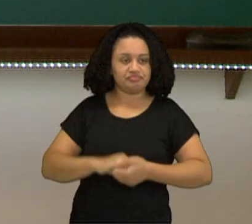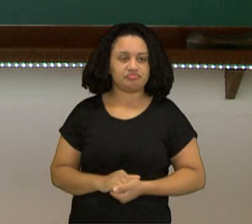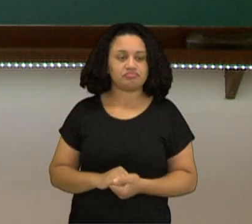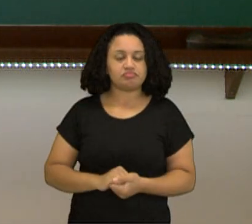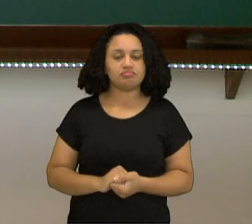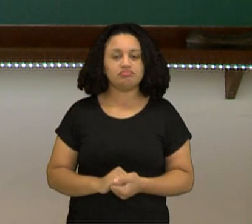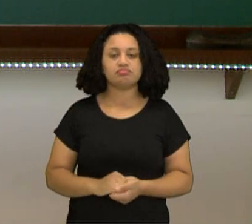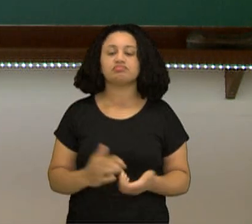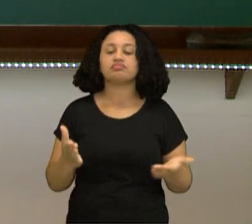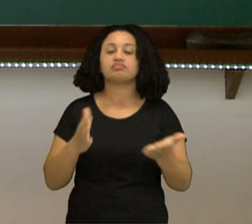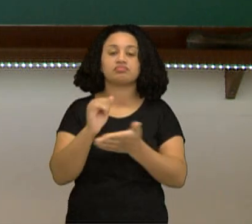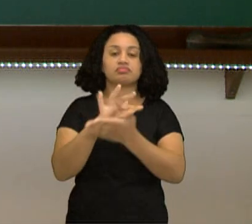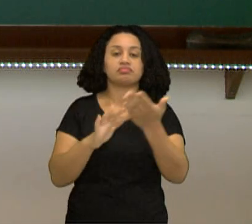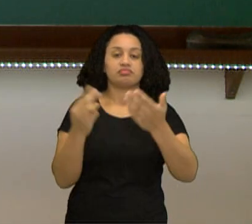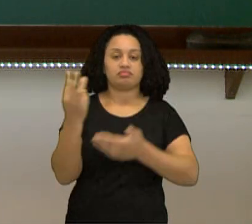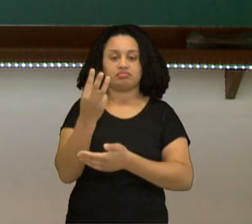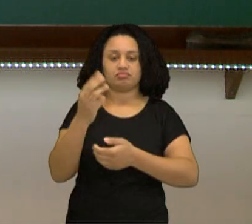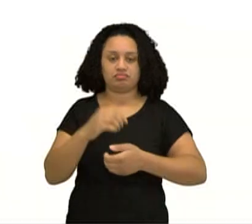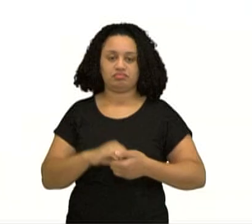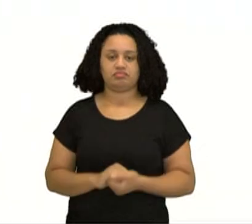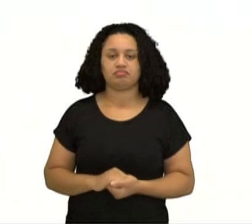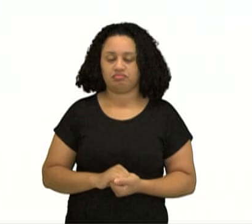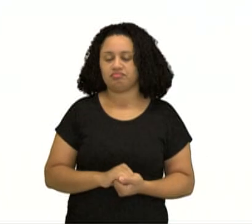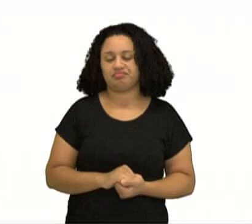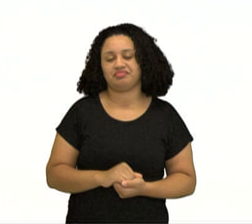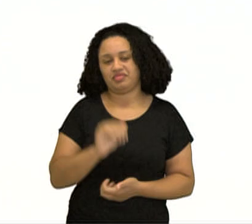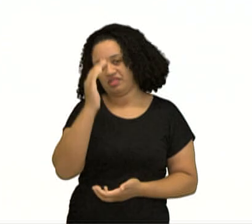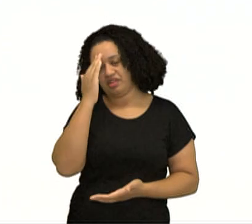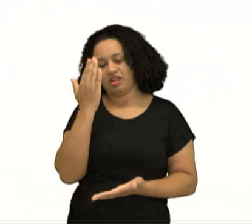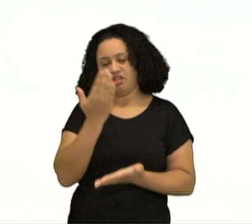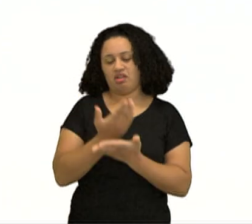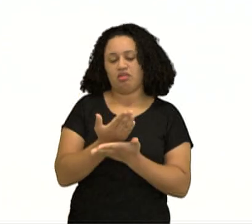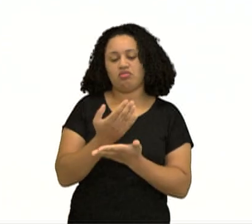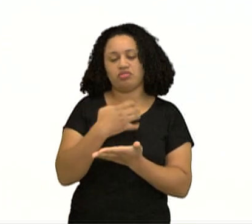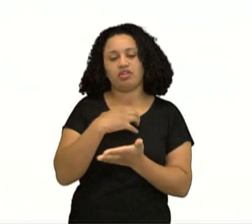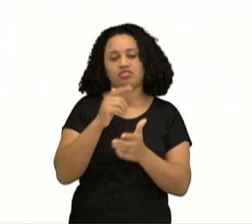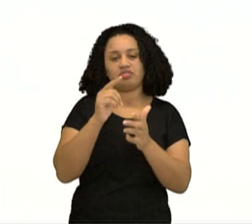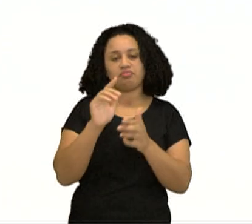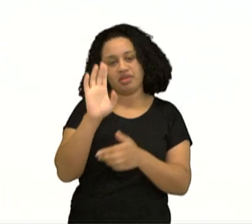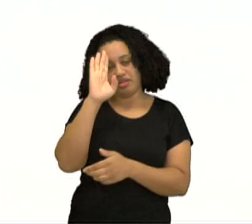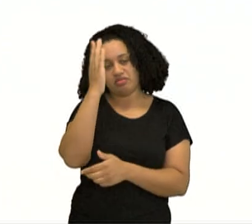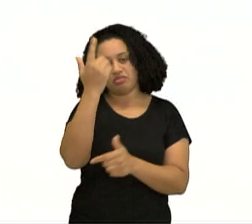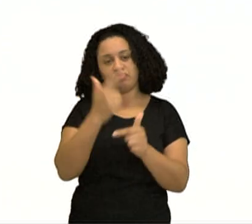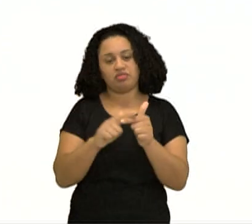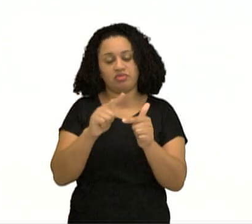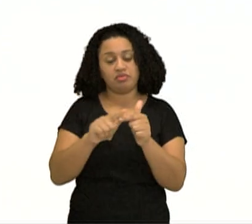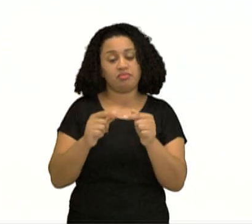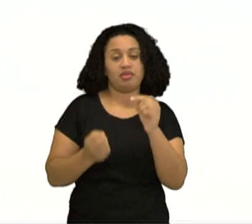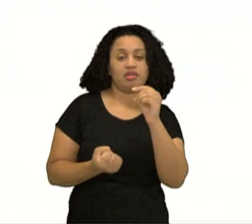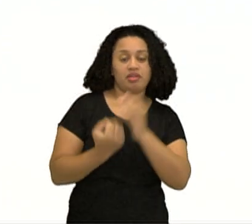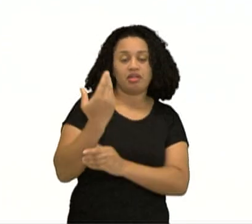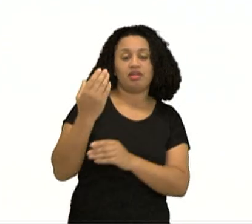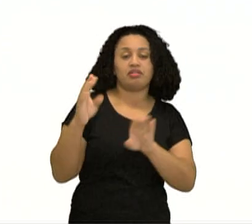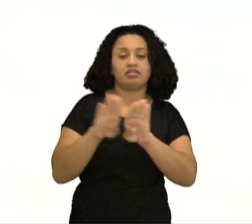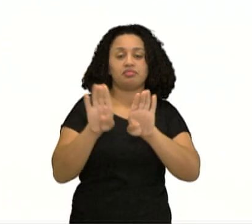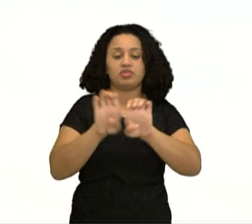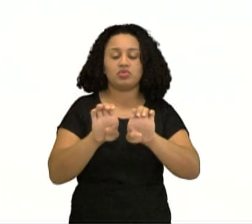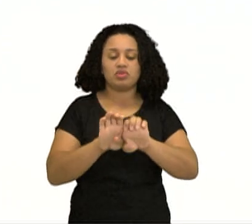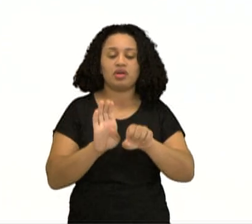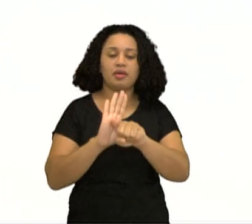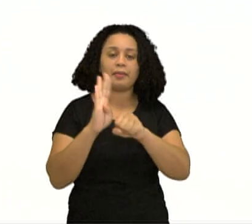Atividade 3. Acredito que os meios de saída são a criação e a estruturação de